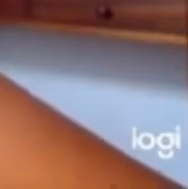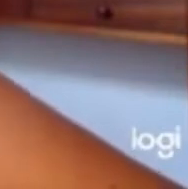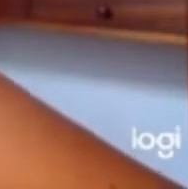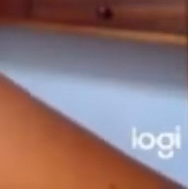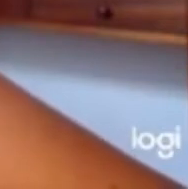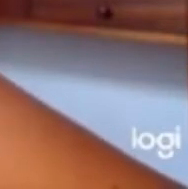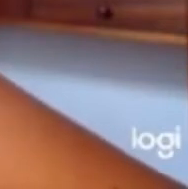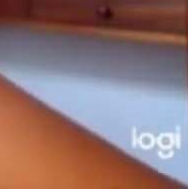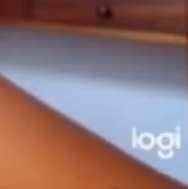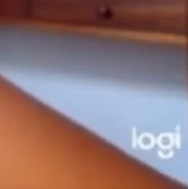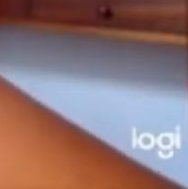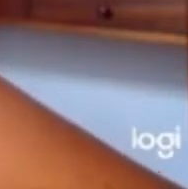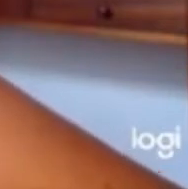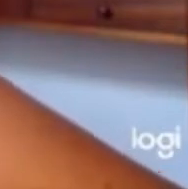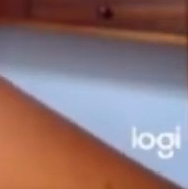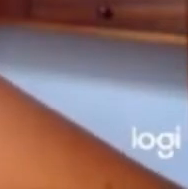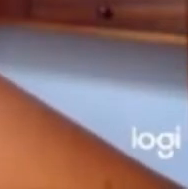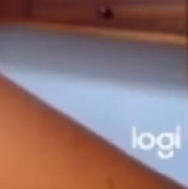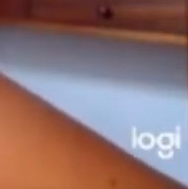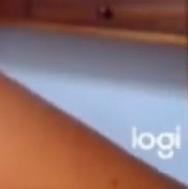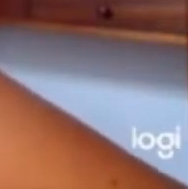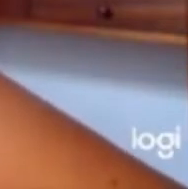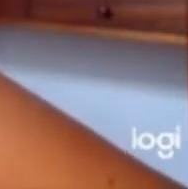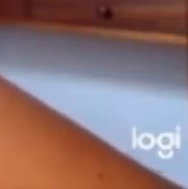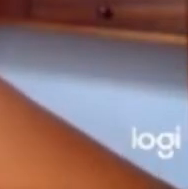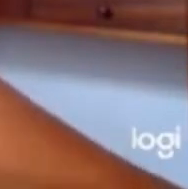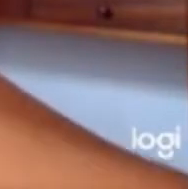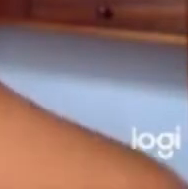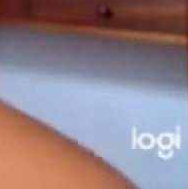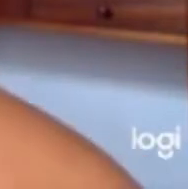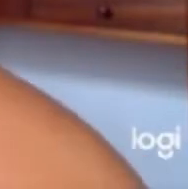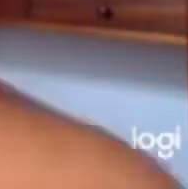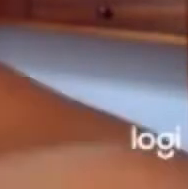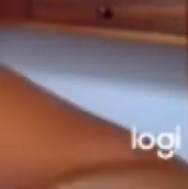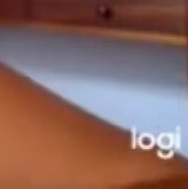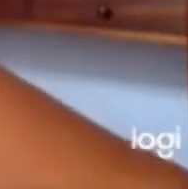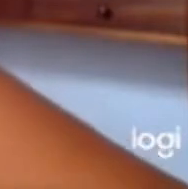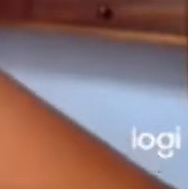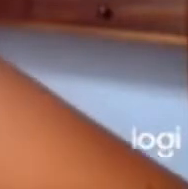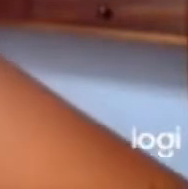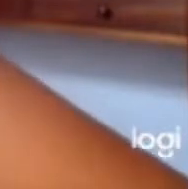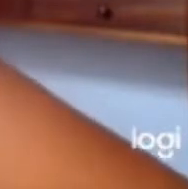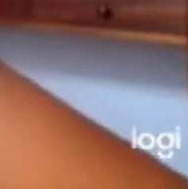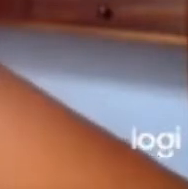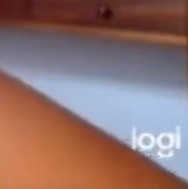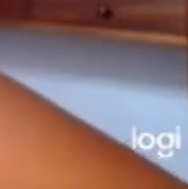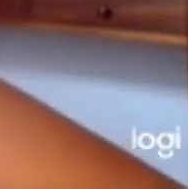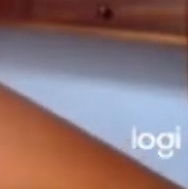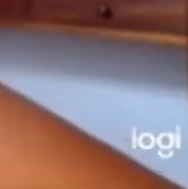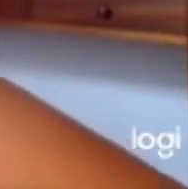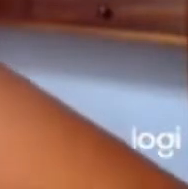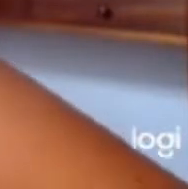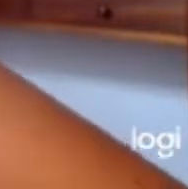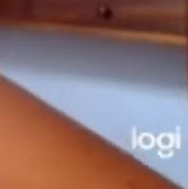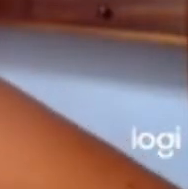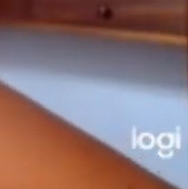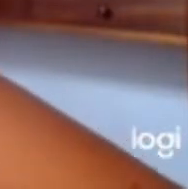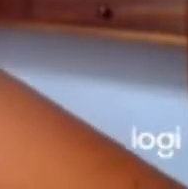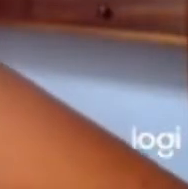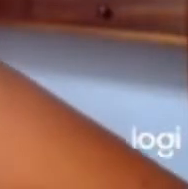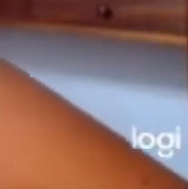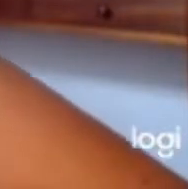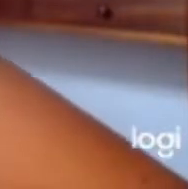assistência psicológica, ter acompanhamento, assistência jurídica, e isso o centro de referência tem a responsabilidade de fazer. Então, é